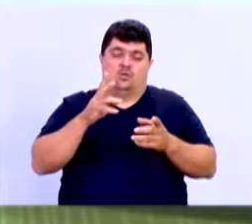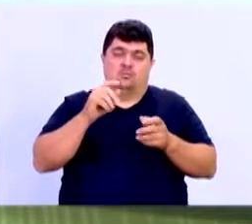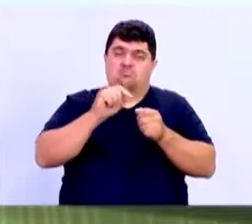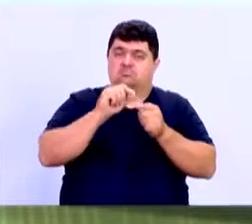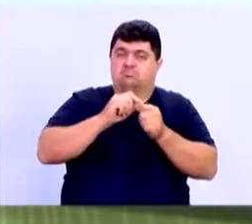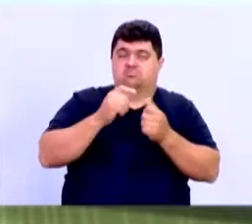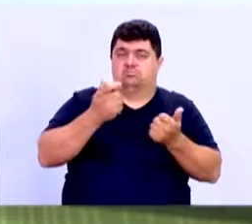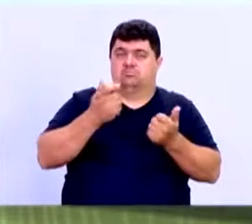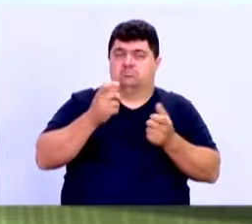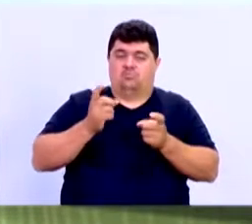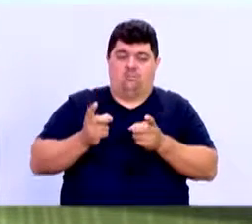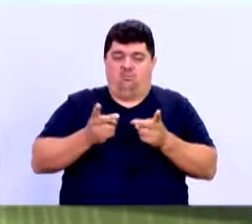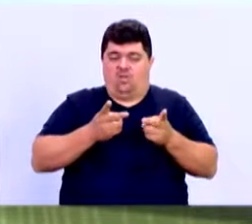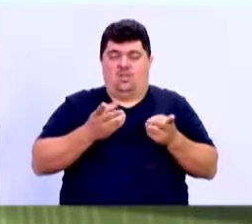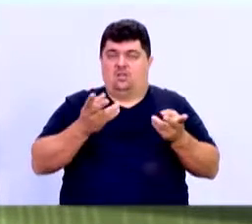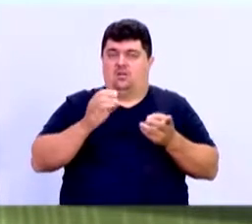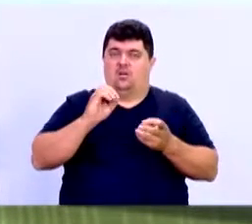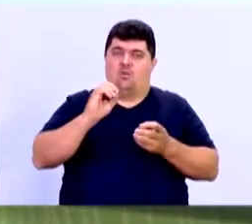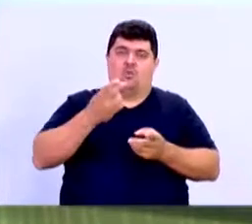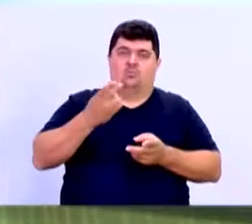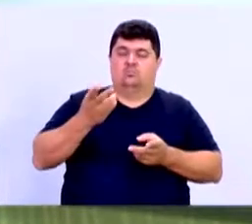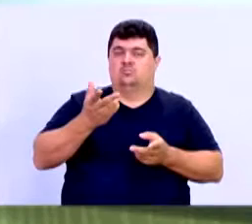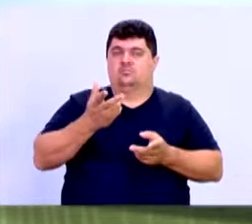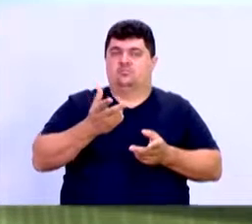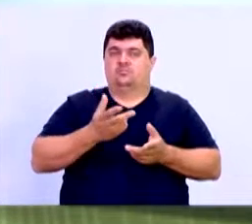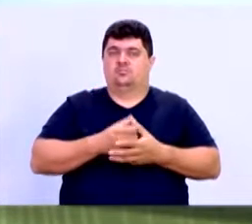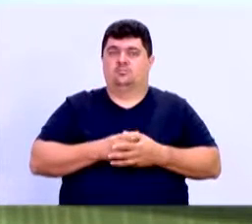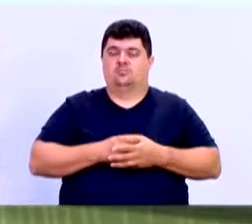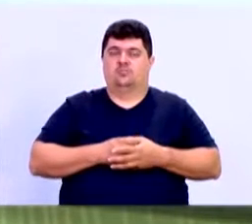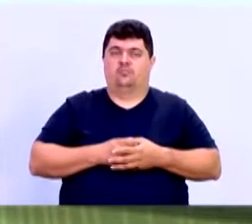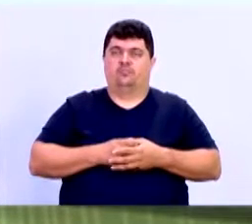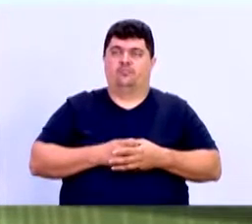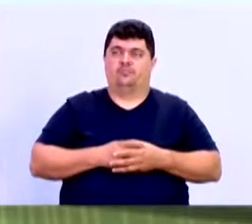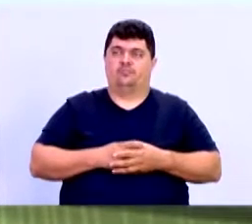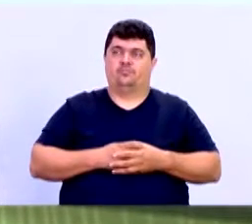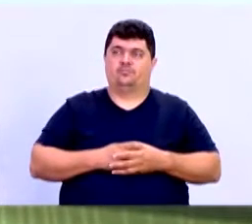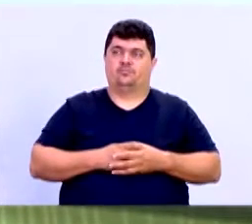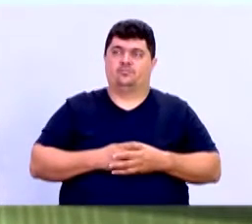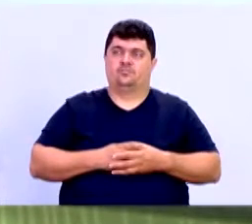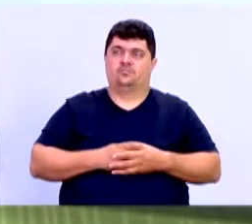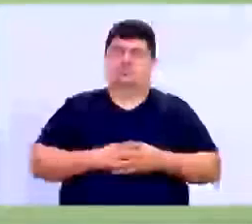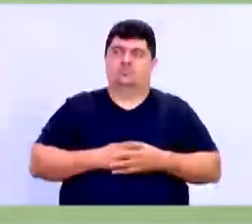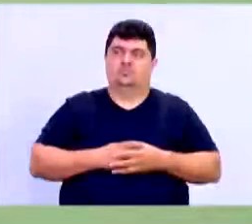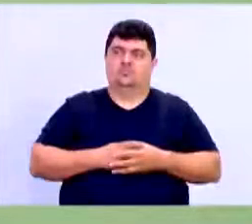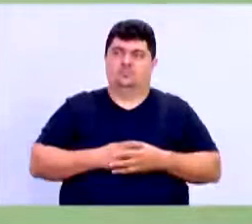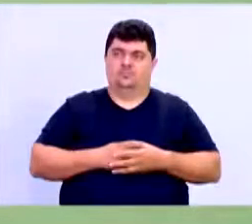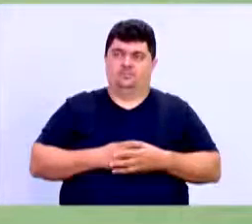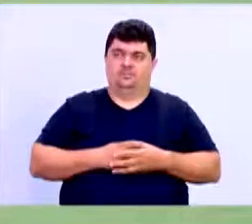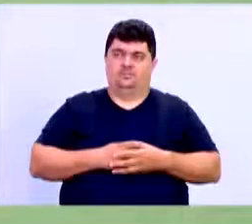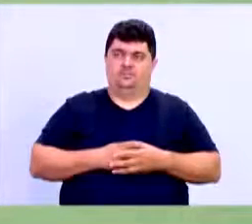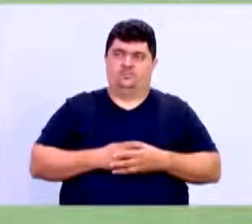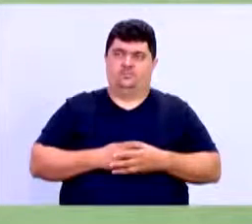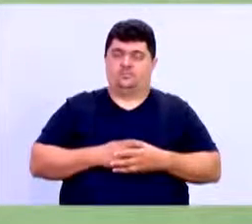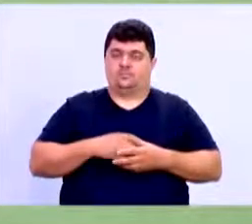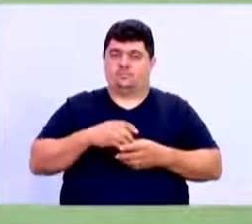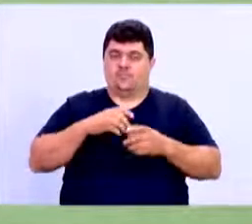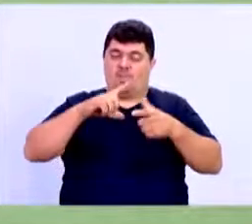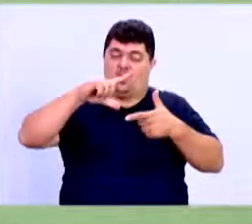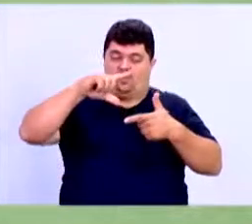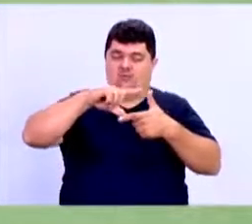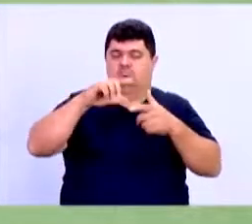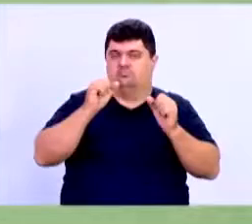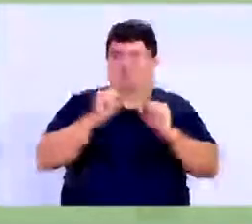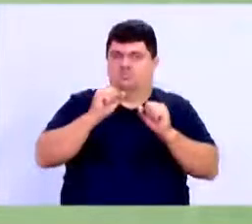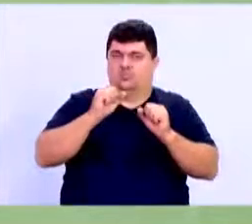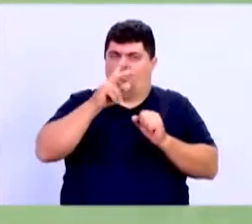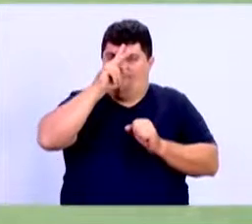ação, como uma venda ou um produto, algo assim. Agora, as entidades, elas também podem ser